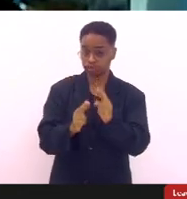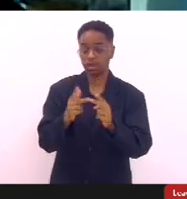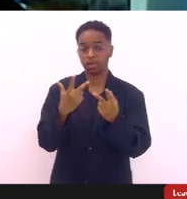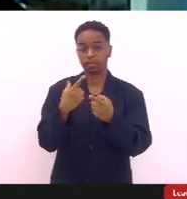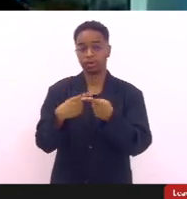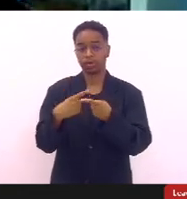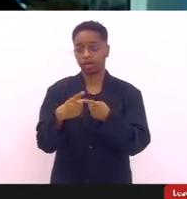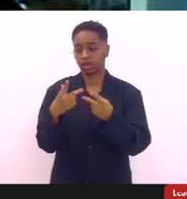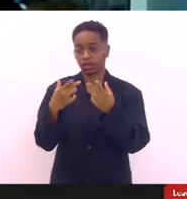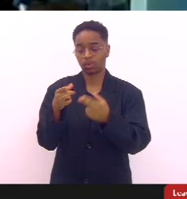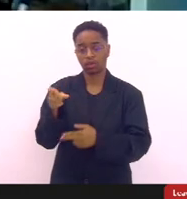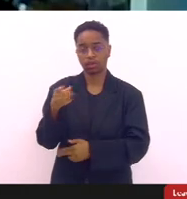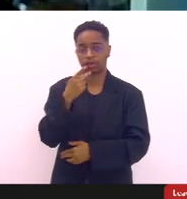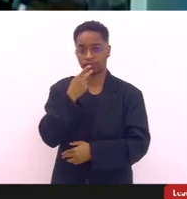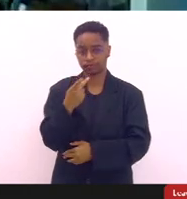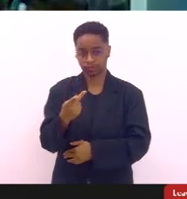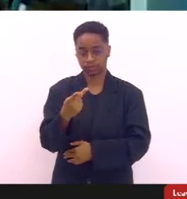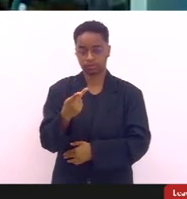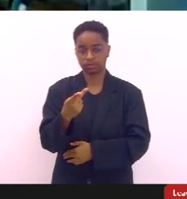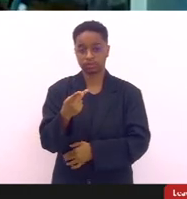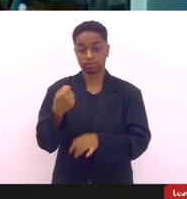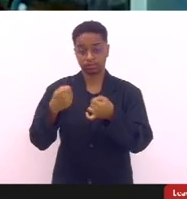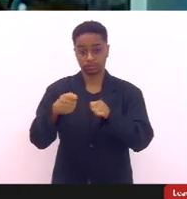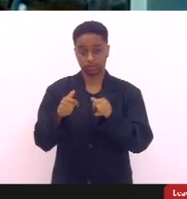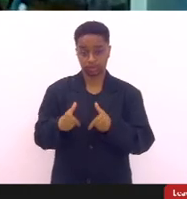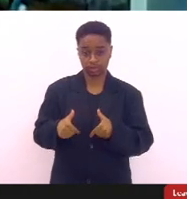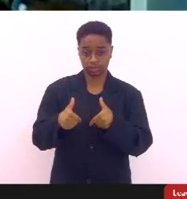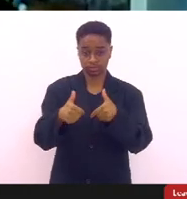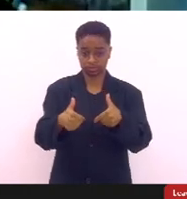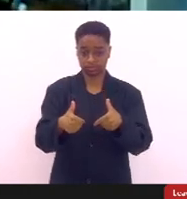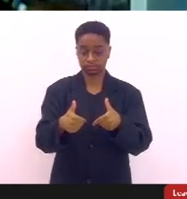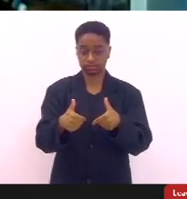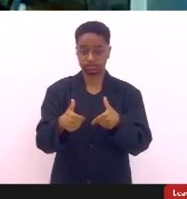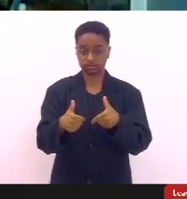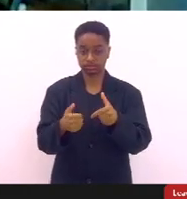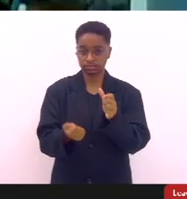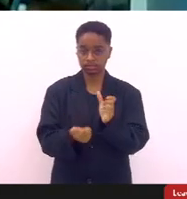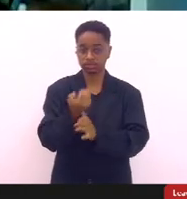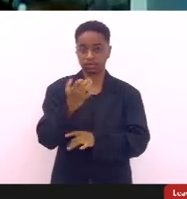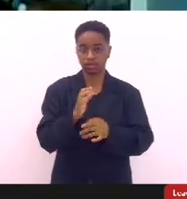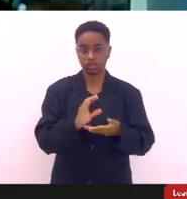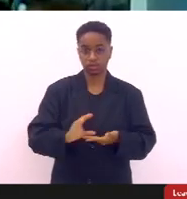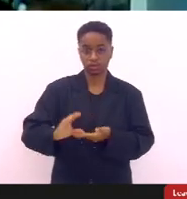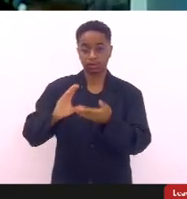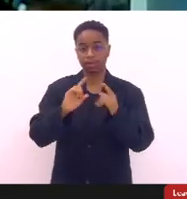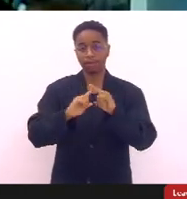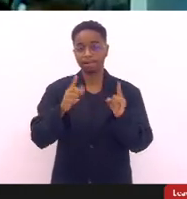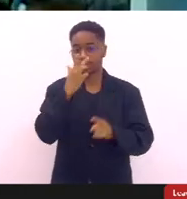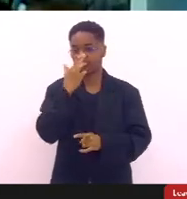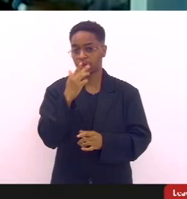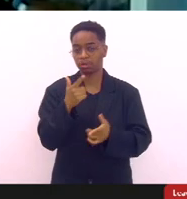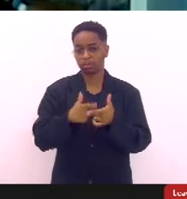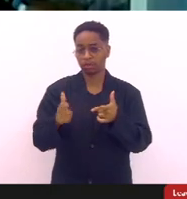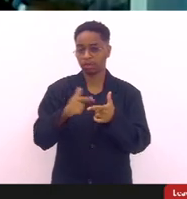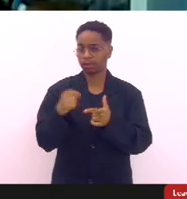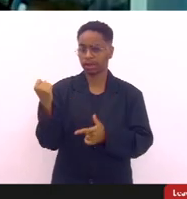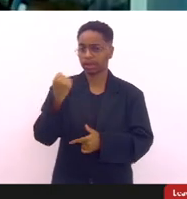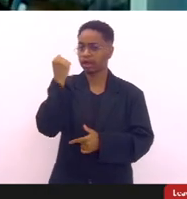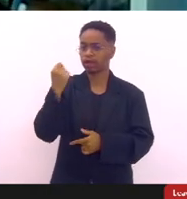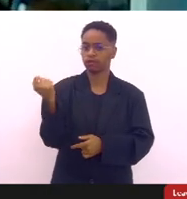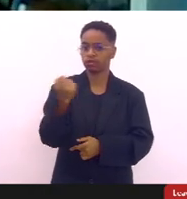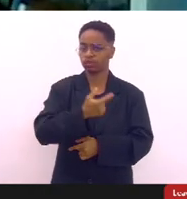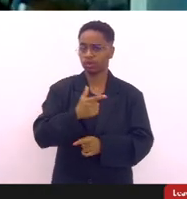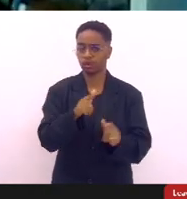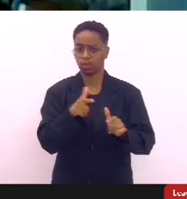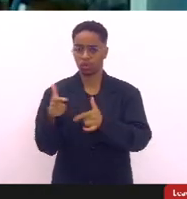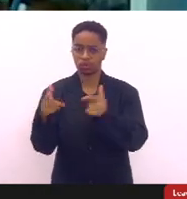tivemos, apesar do QIEP ter feito a instauração do Conselho, parece que o problema é muito mais de ordem jurídica do que qualquer